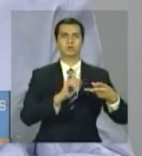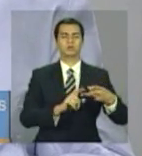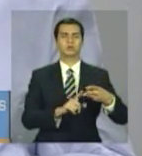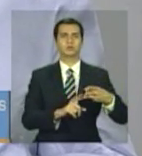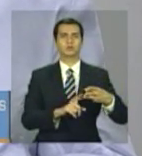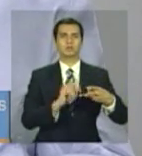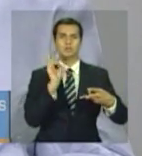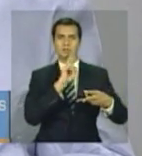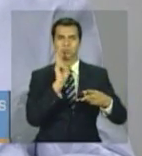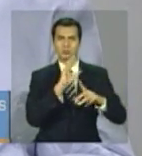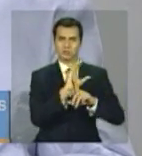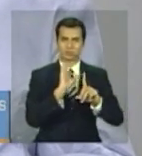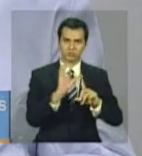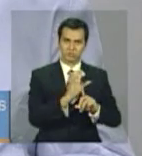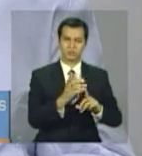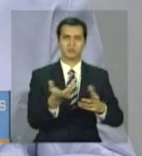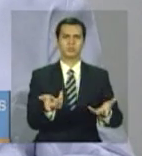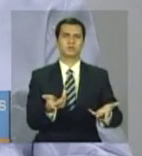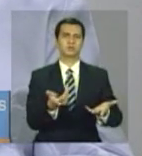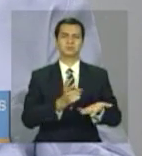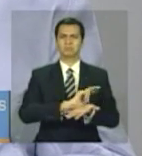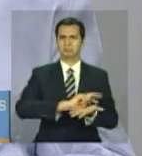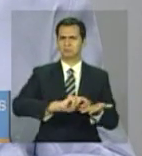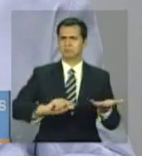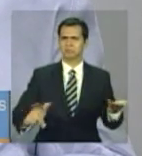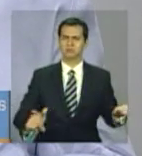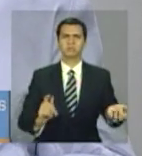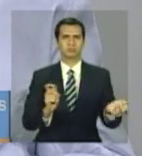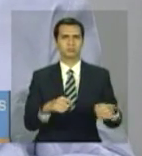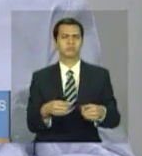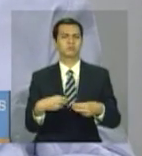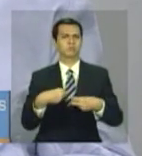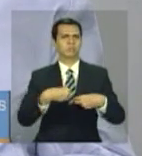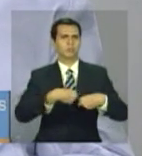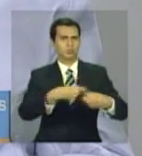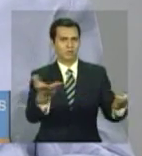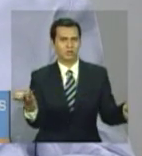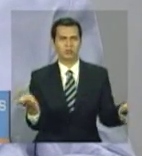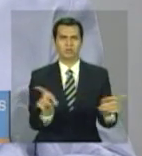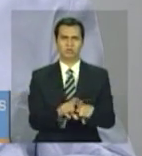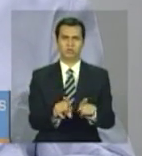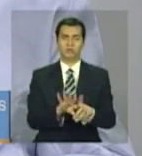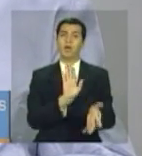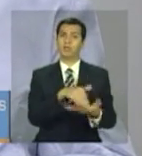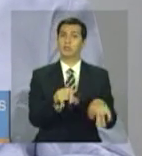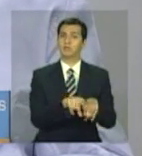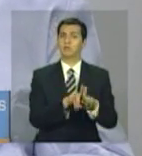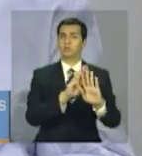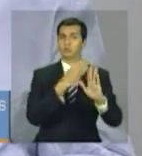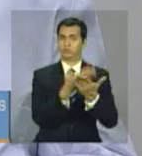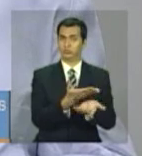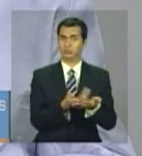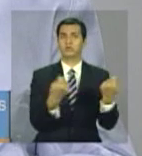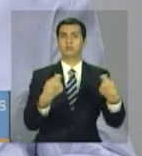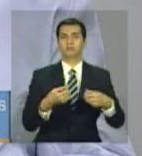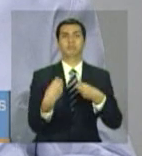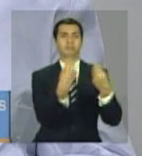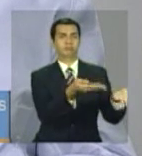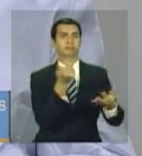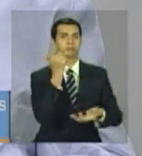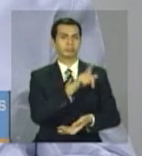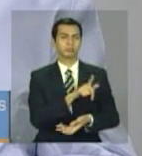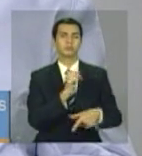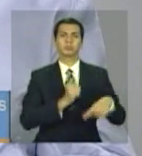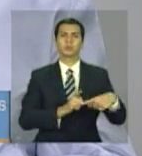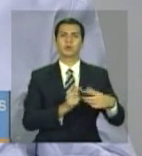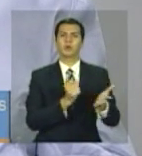produzem refeição, né, de forma articulada com os municípios, né, e também para chegar até as escolas, né, no caso, por exemplo, da